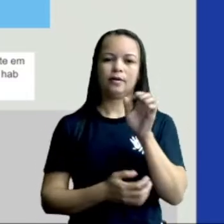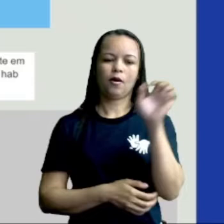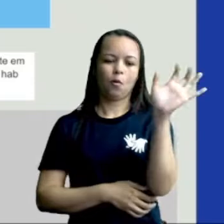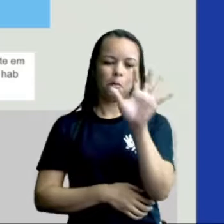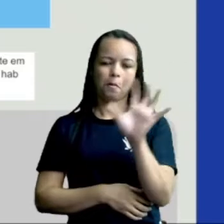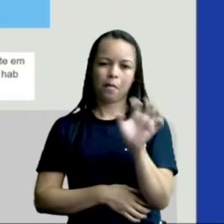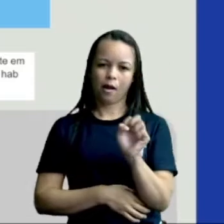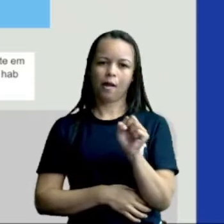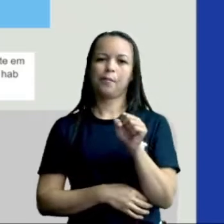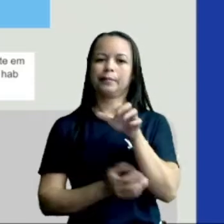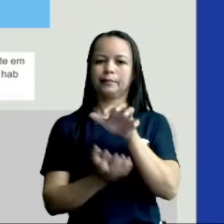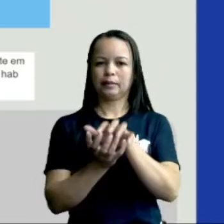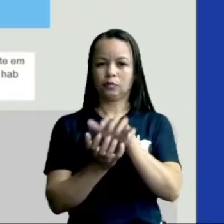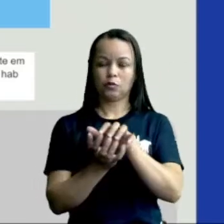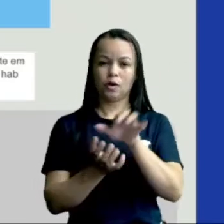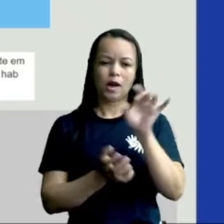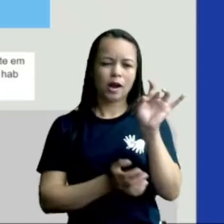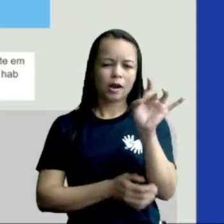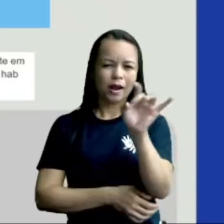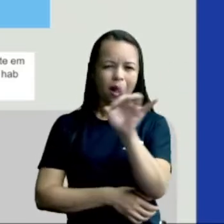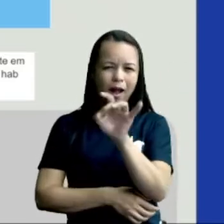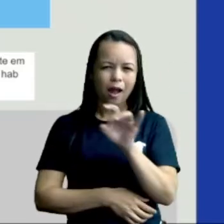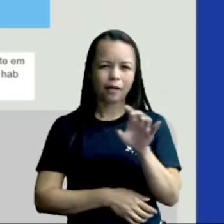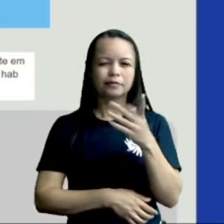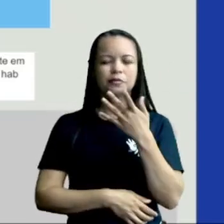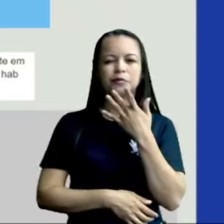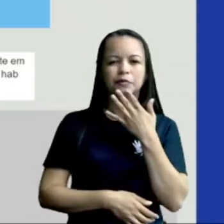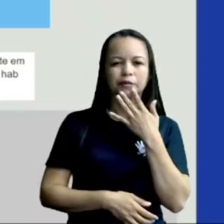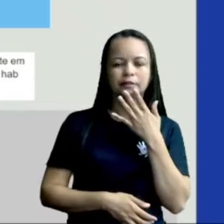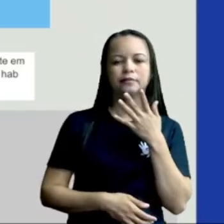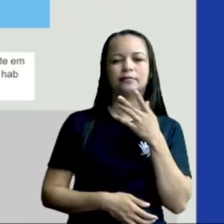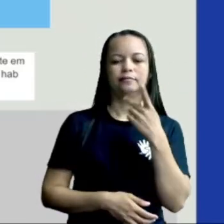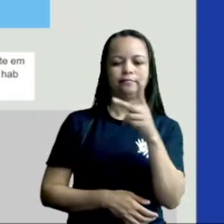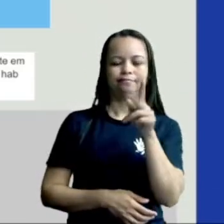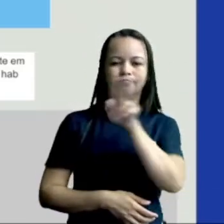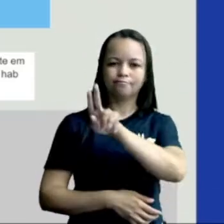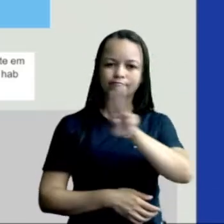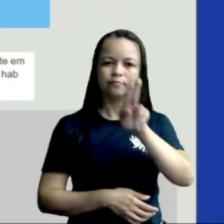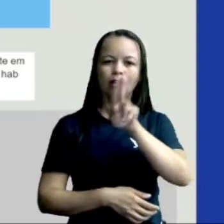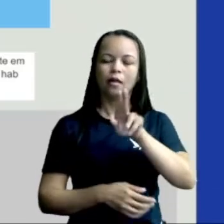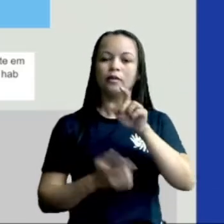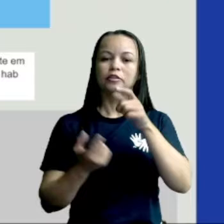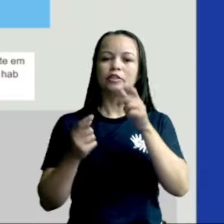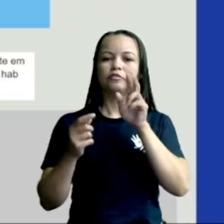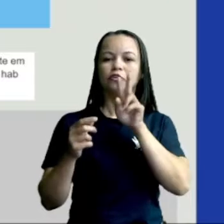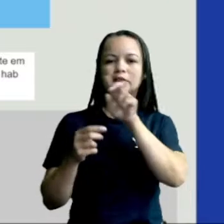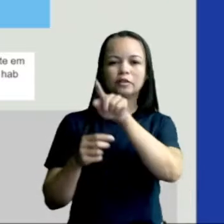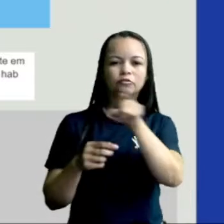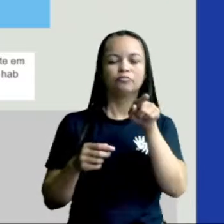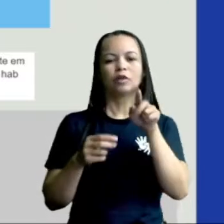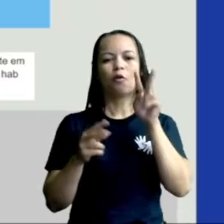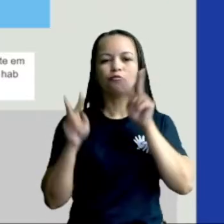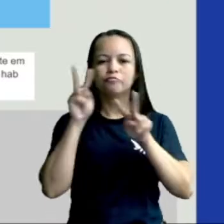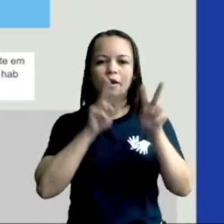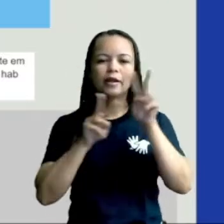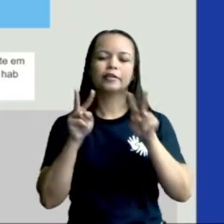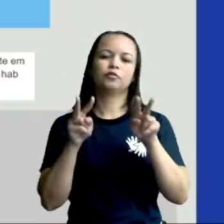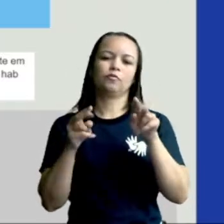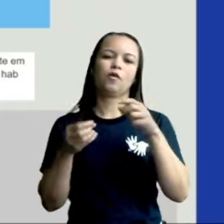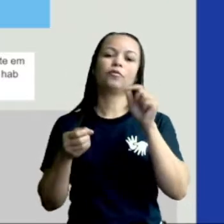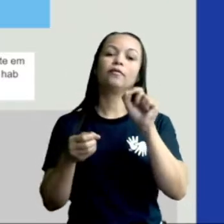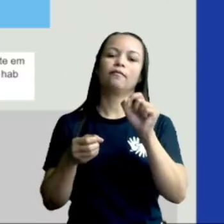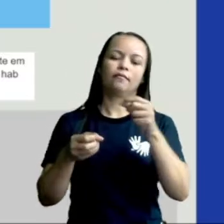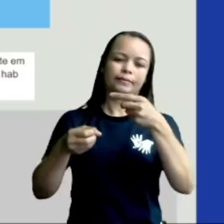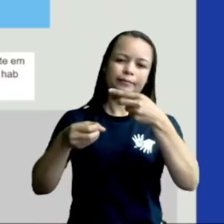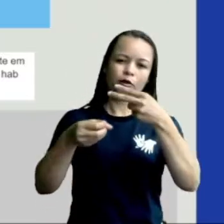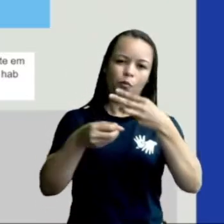vendo? Cada coloridozinho desse que vocês estão vendo é um município, certo?